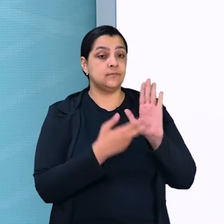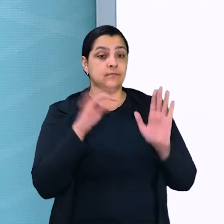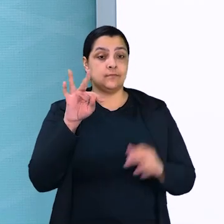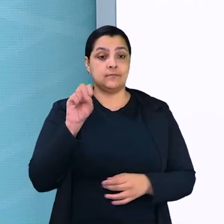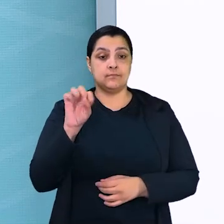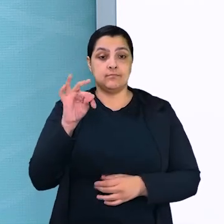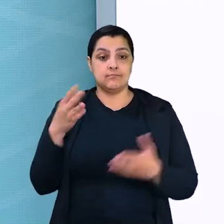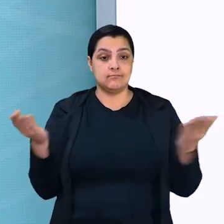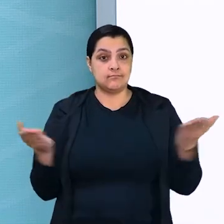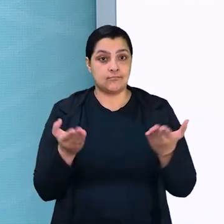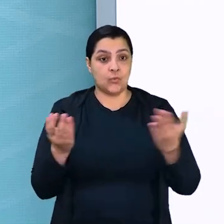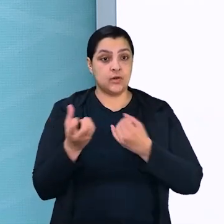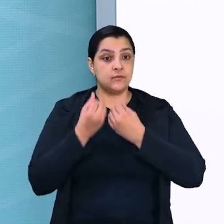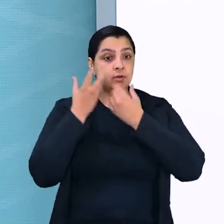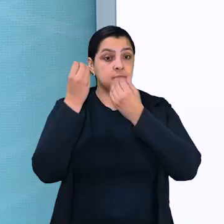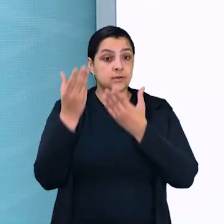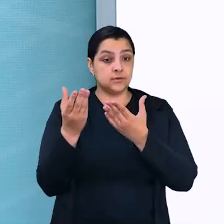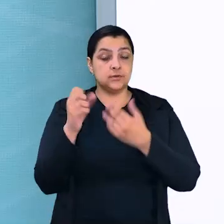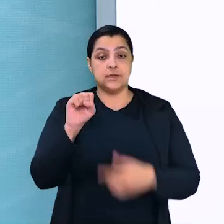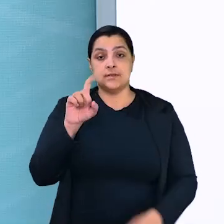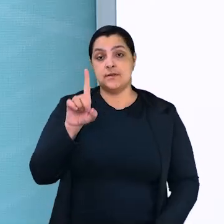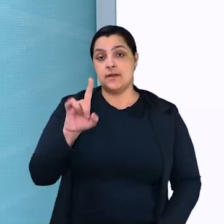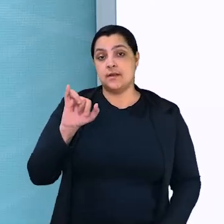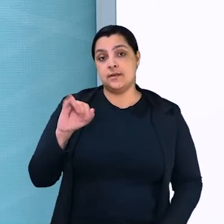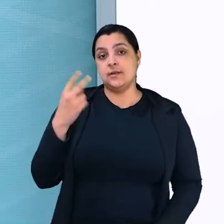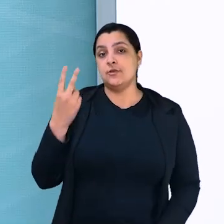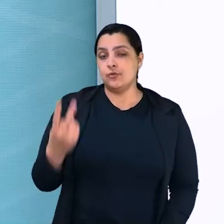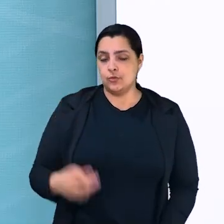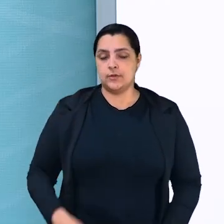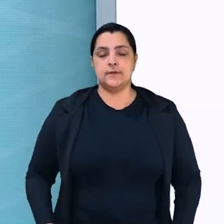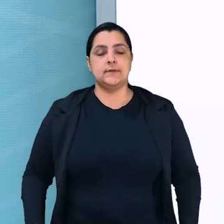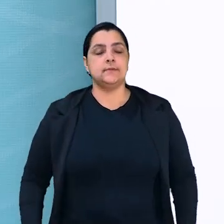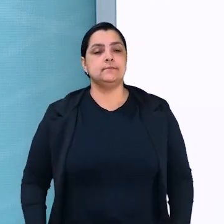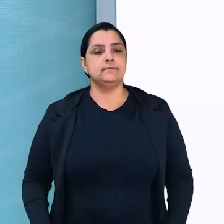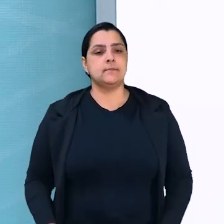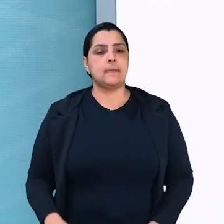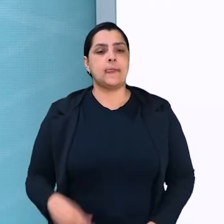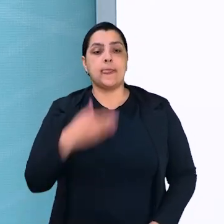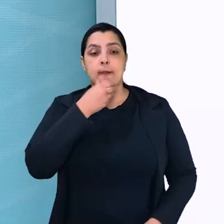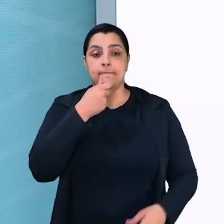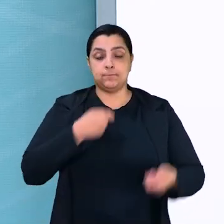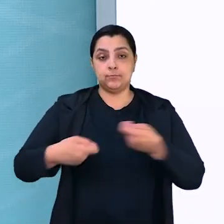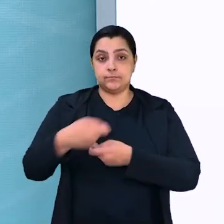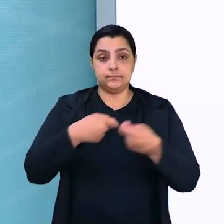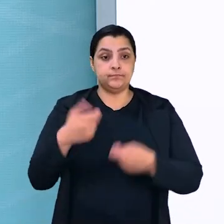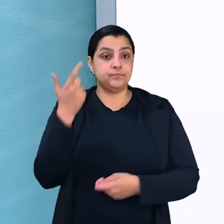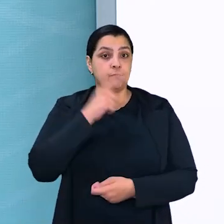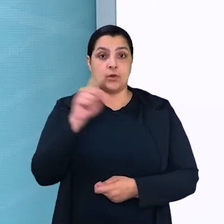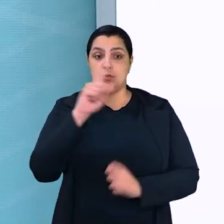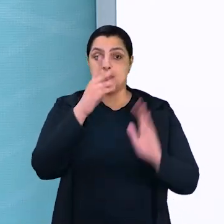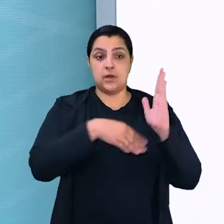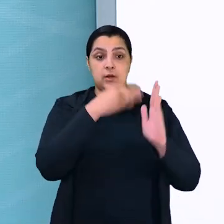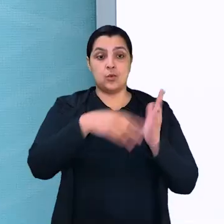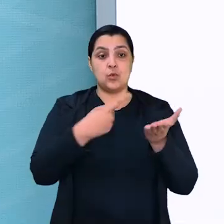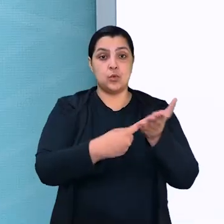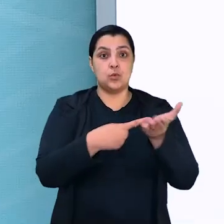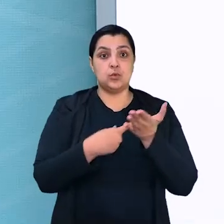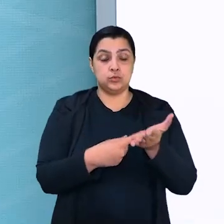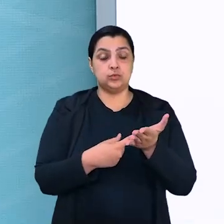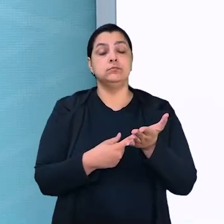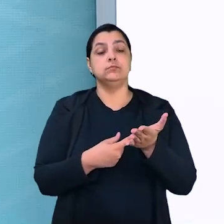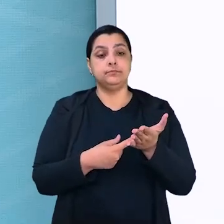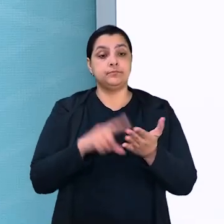O Revista TST está no ar com informações da Seção 2 de dissídios individuais. Um comerciário não conseguiu anular um